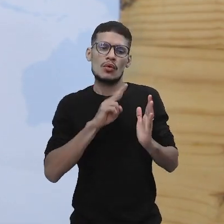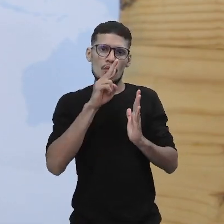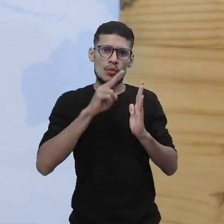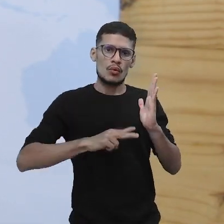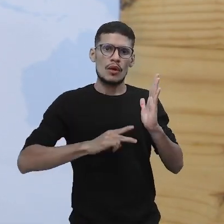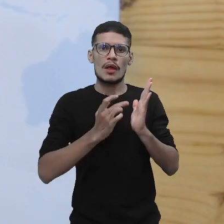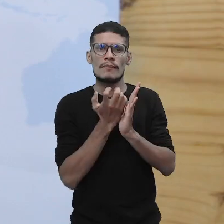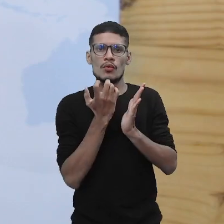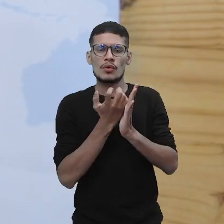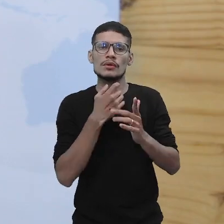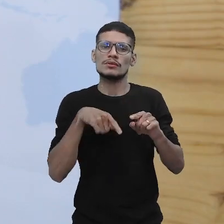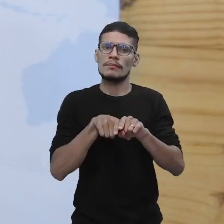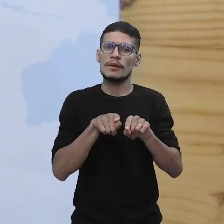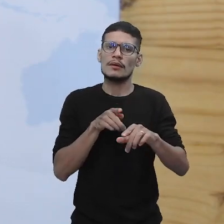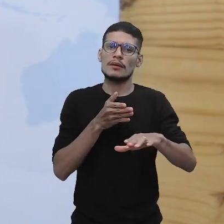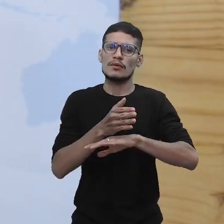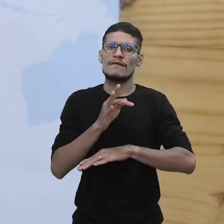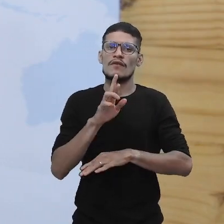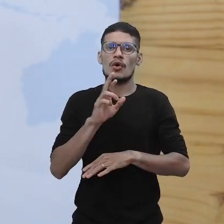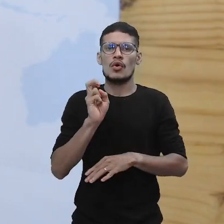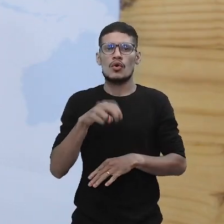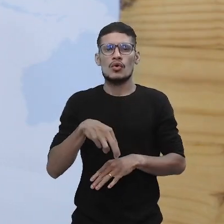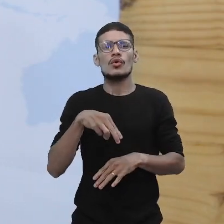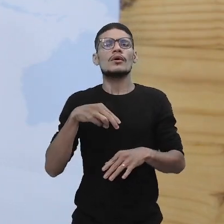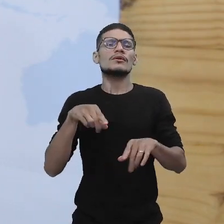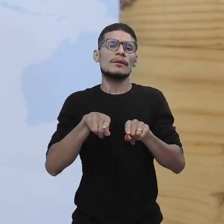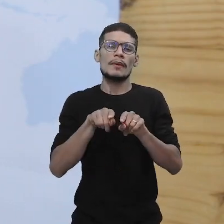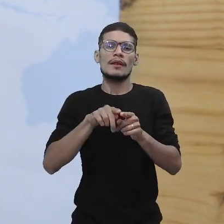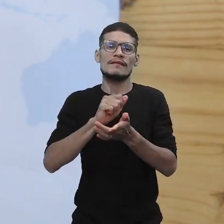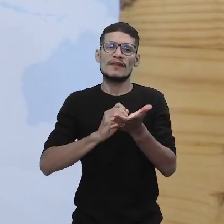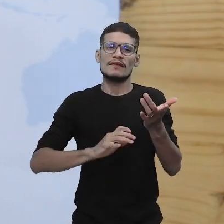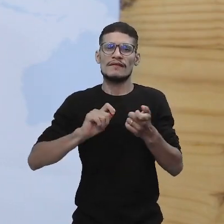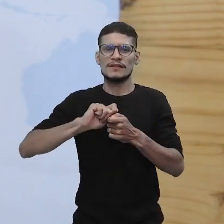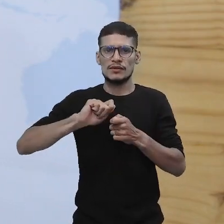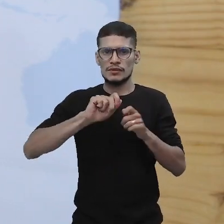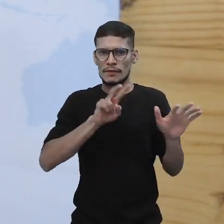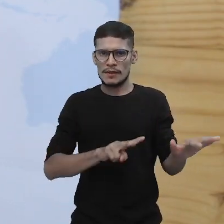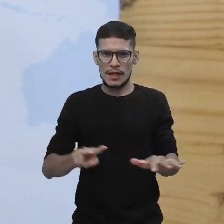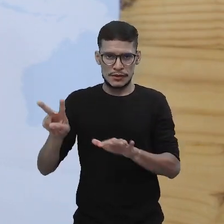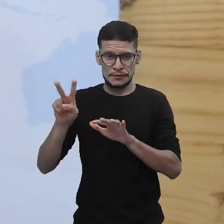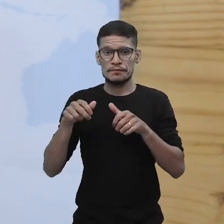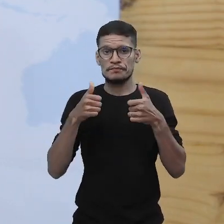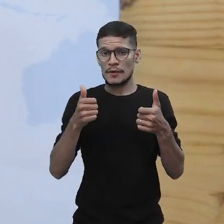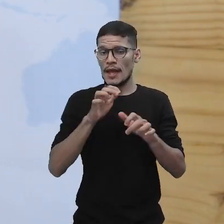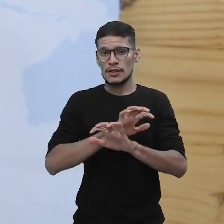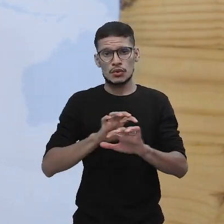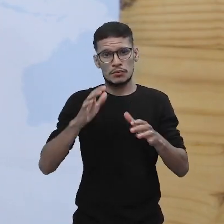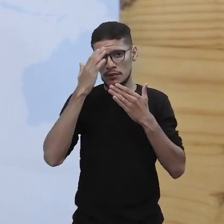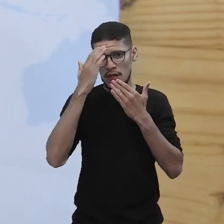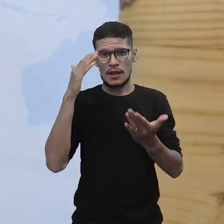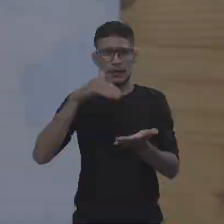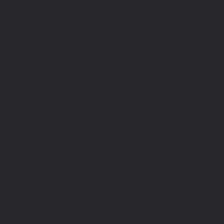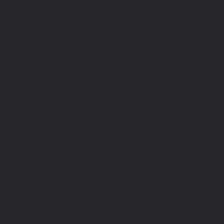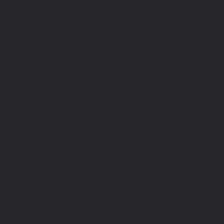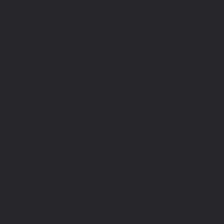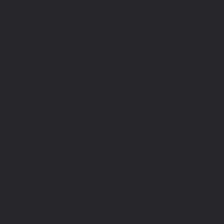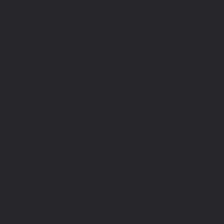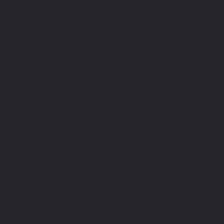né, e acessando o fórum, fazendo as nossas questões aí, nossas atividades semanais. E é isso, pessoal. Obrigado e até a próxima.